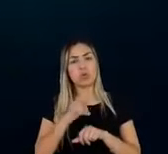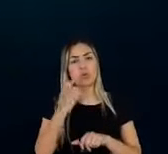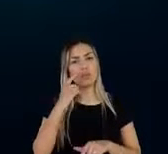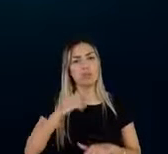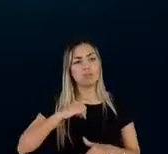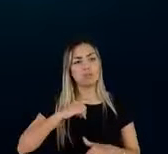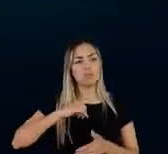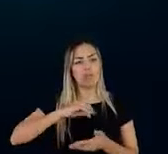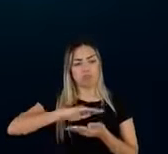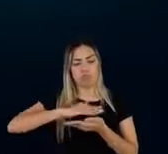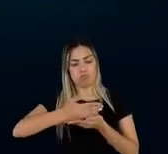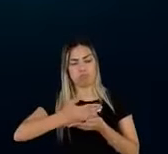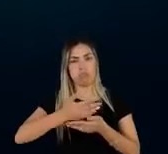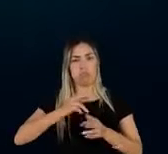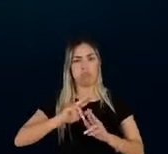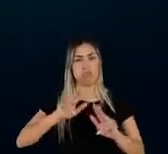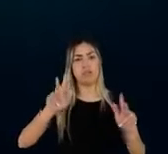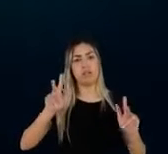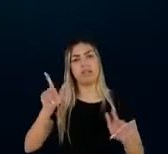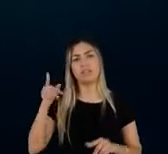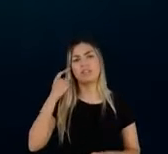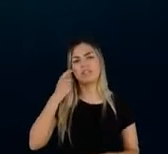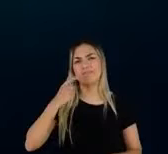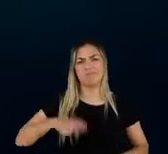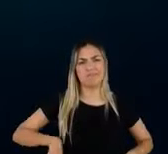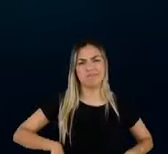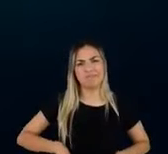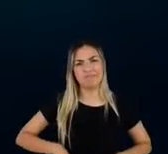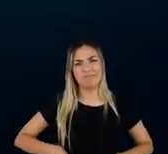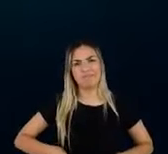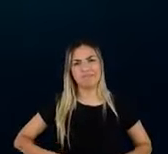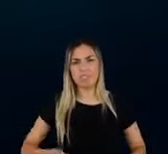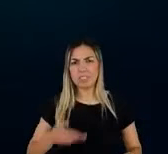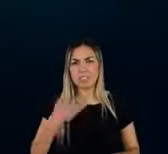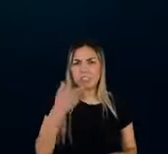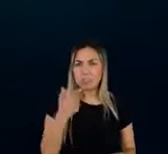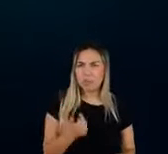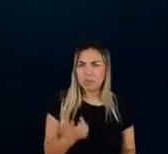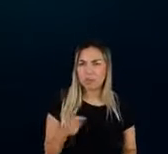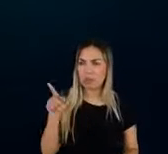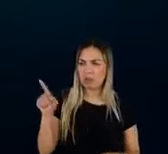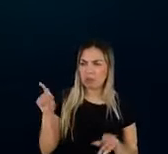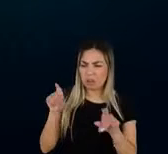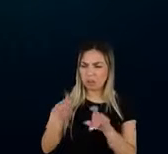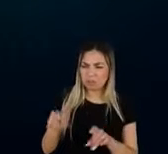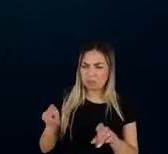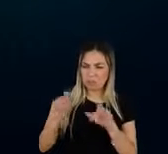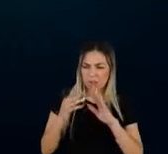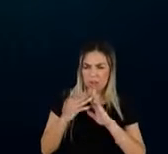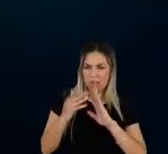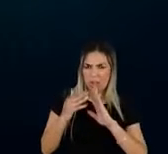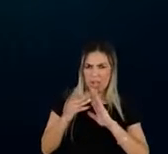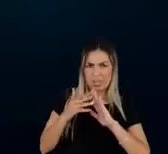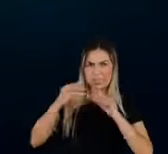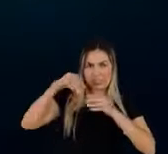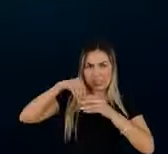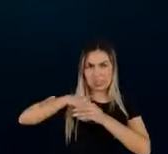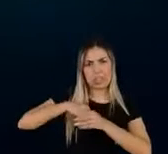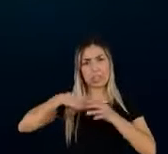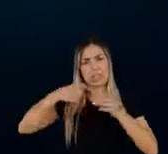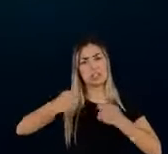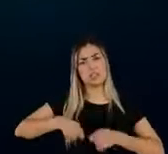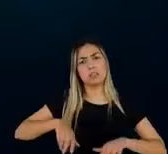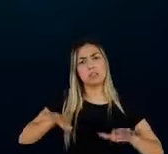wozniak e ele também falou o seguinte não existe qualquer razão para que uma pessoa tem um computador na sua casa ou seja